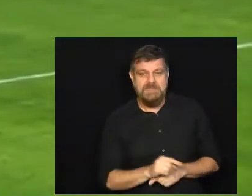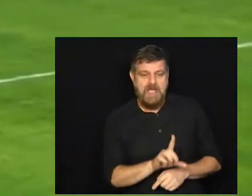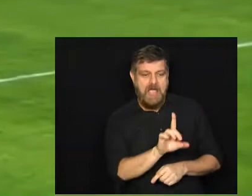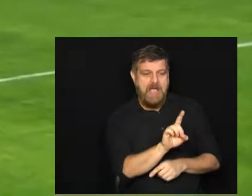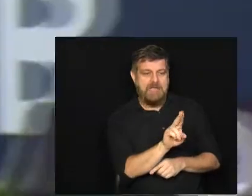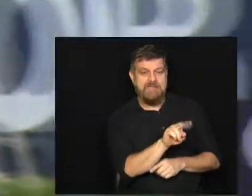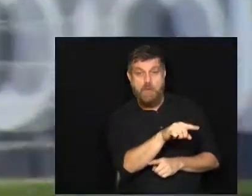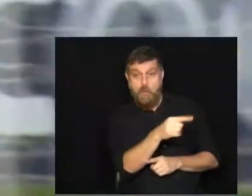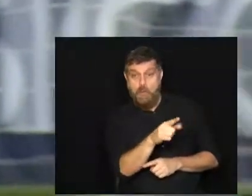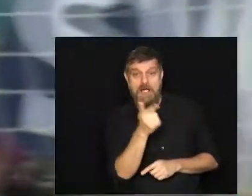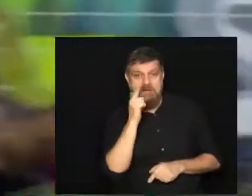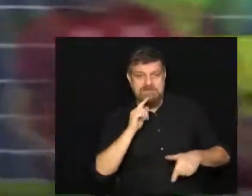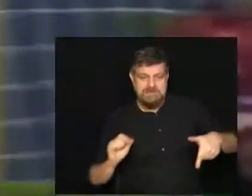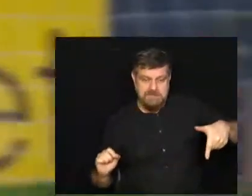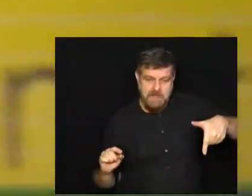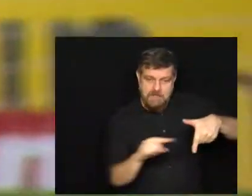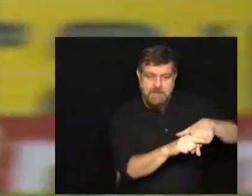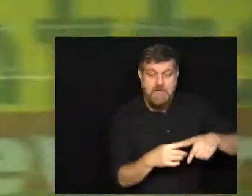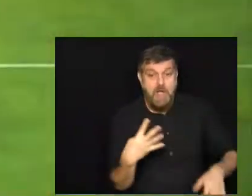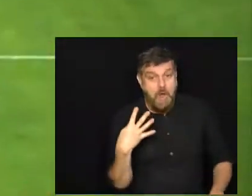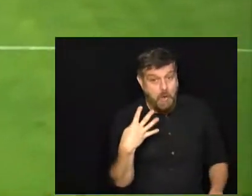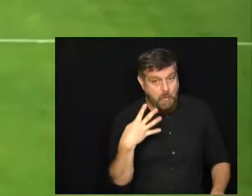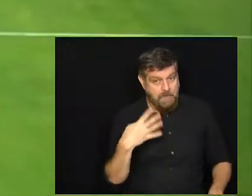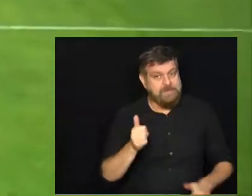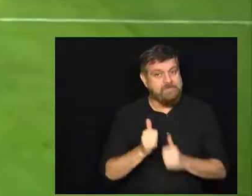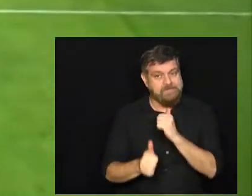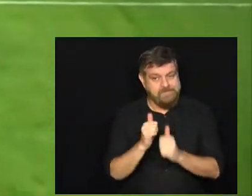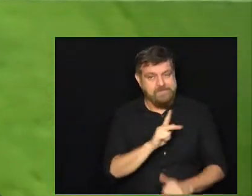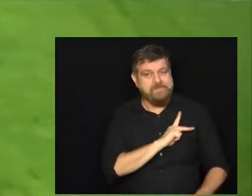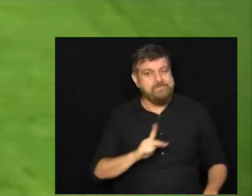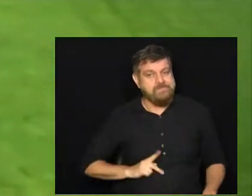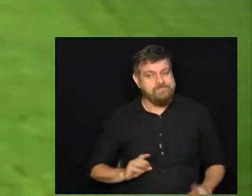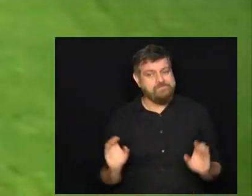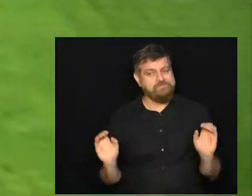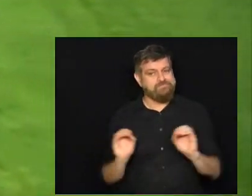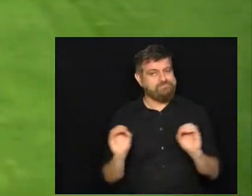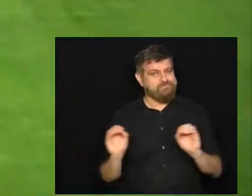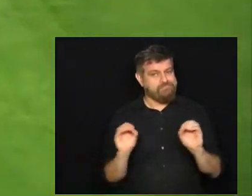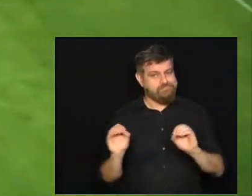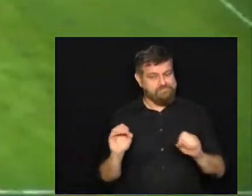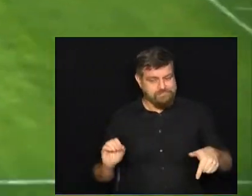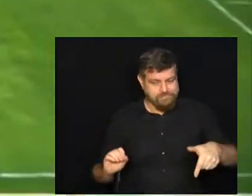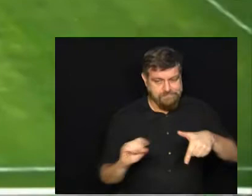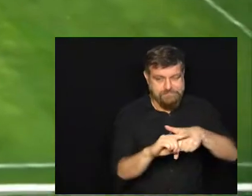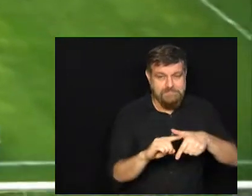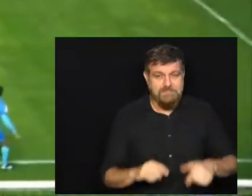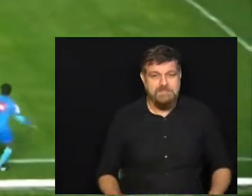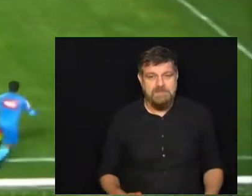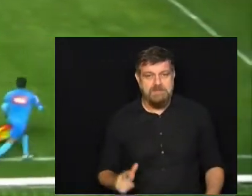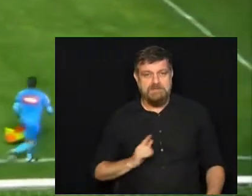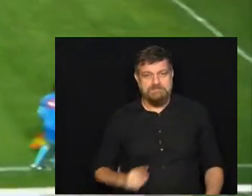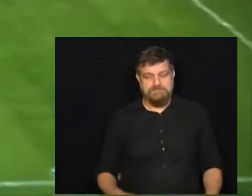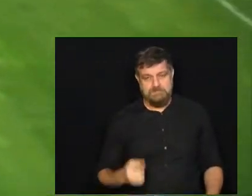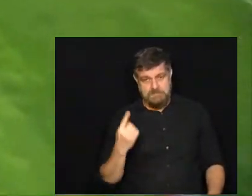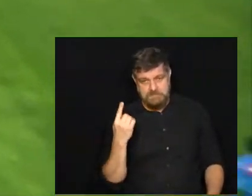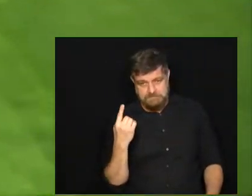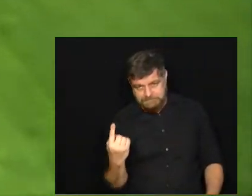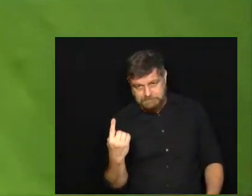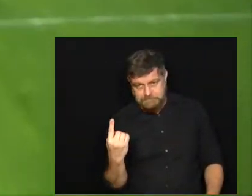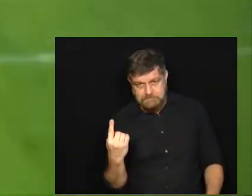das redes. Fazia 4 partidas que a Ponte não fazia um gol. Final, Brasil de Pelotas